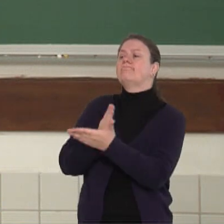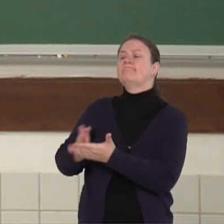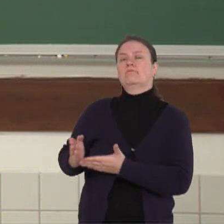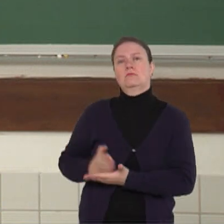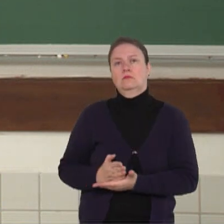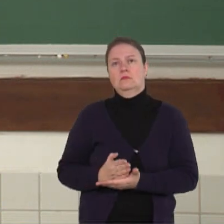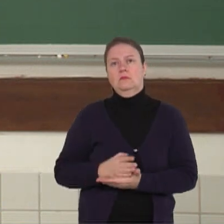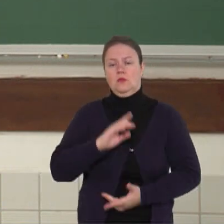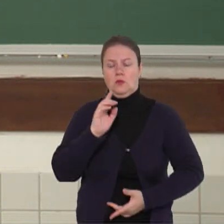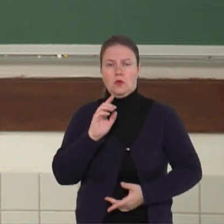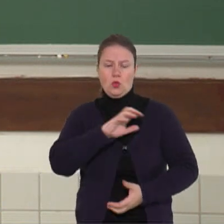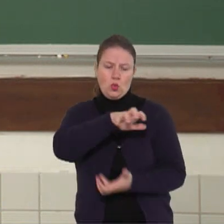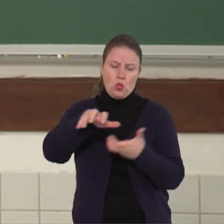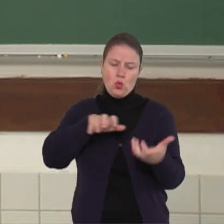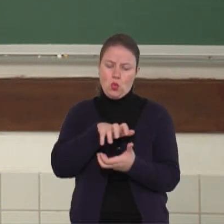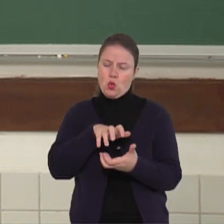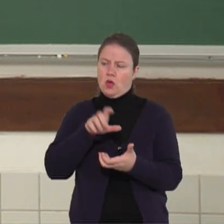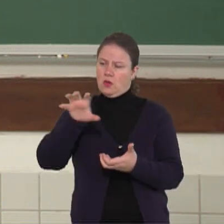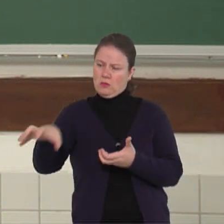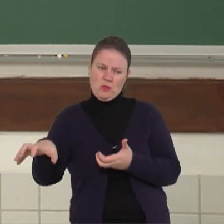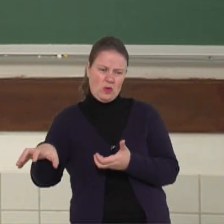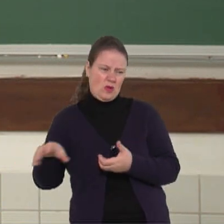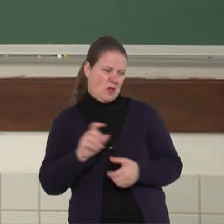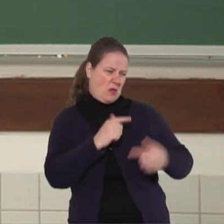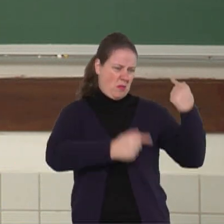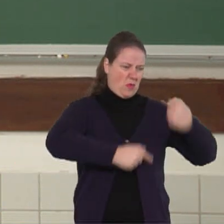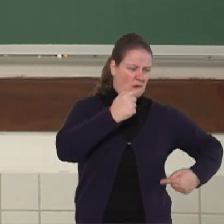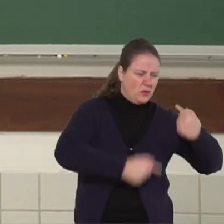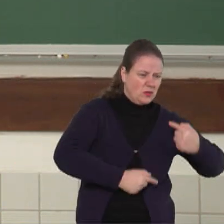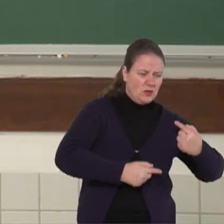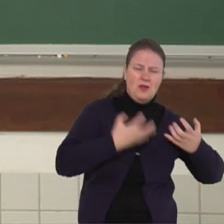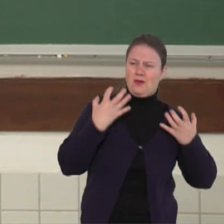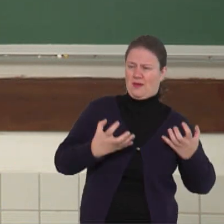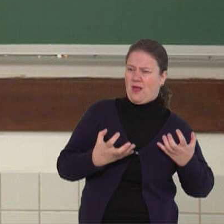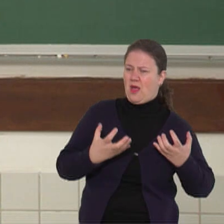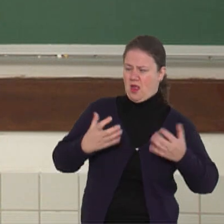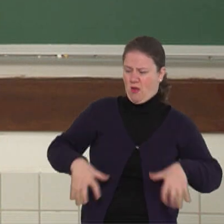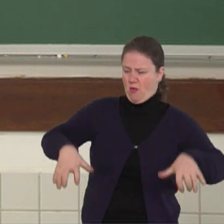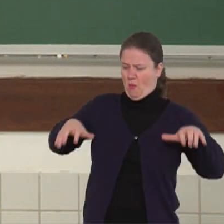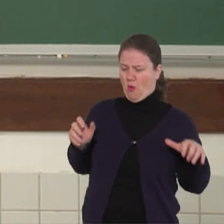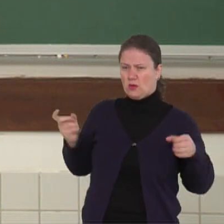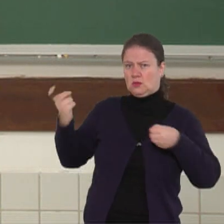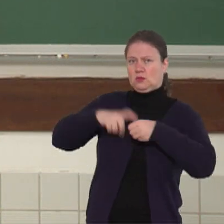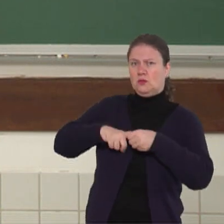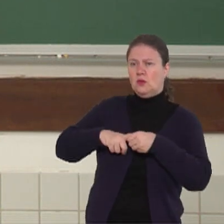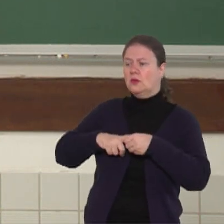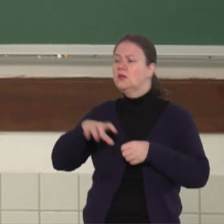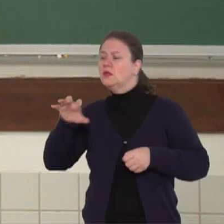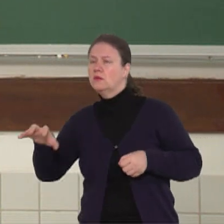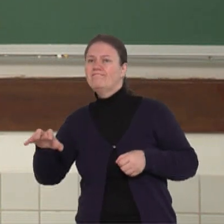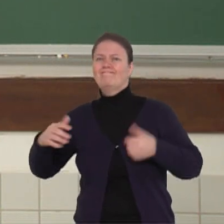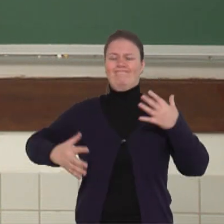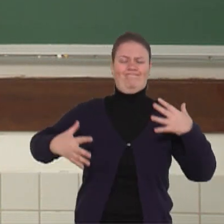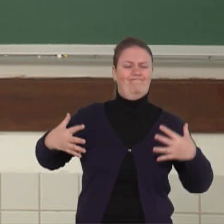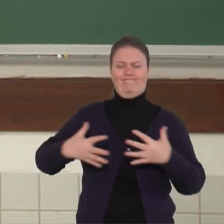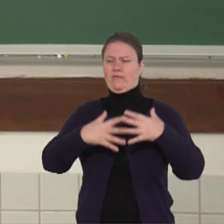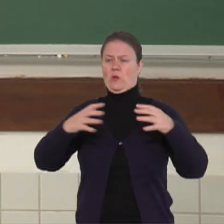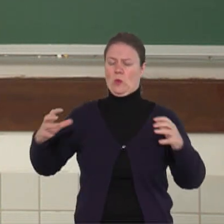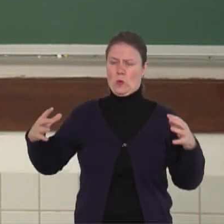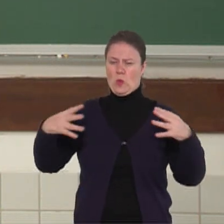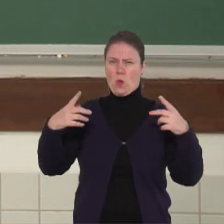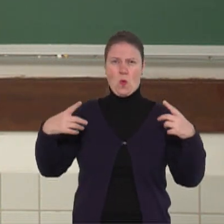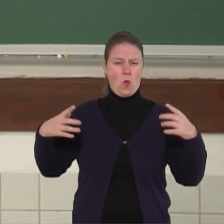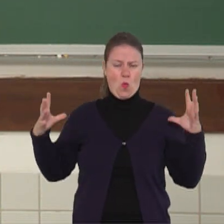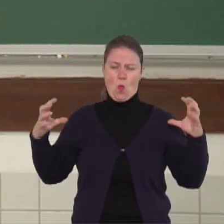Né? Revolucionários de um lado, partidos políticos do outro, aqueles que querem a monarquia, aqueles que não querem a monarquia. Então, o que a França deve